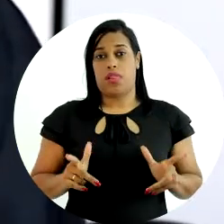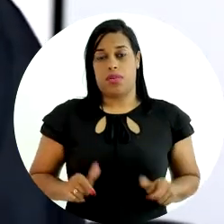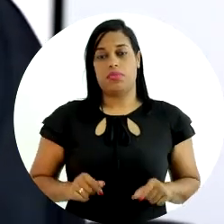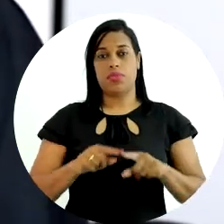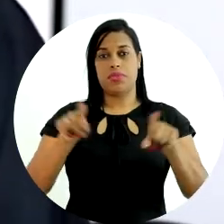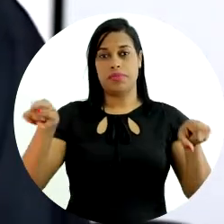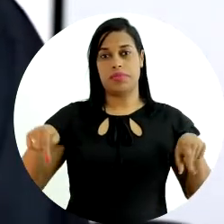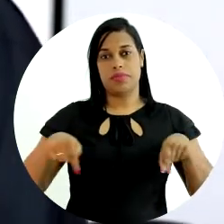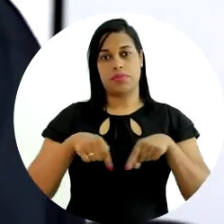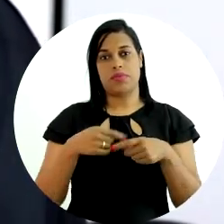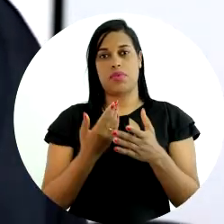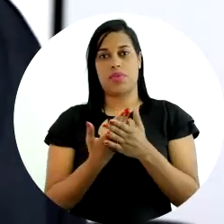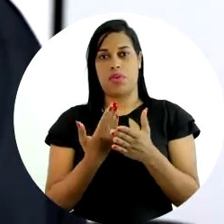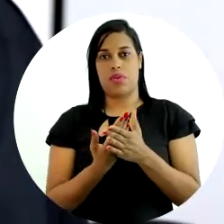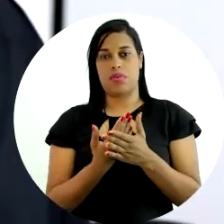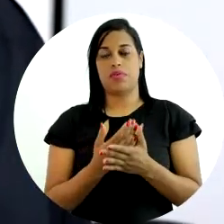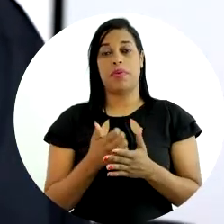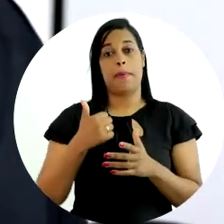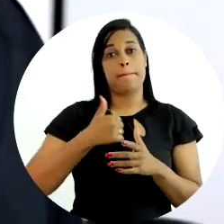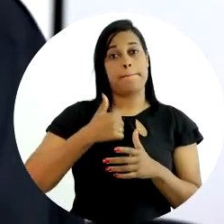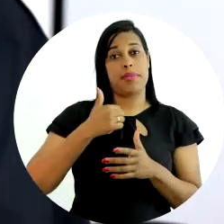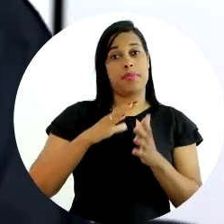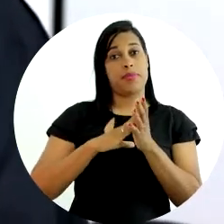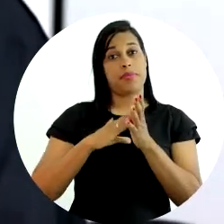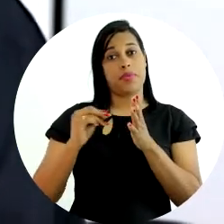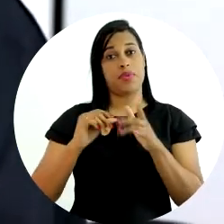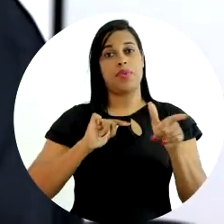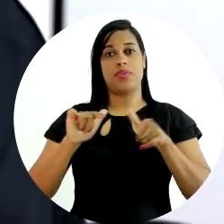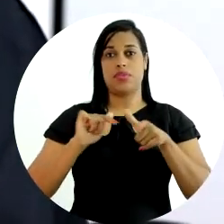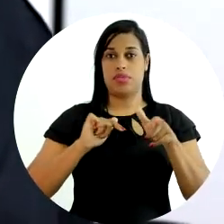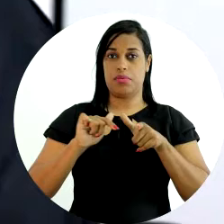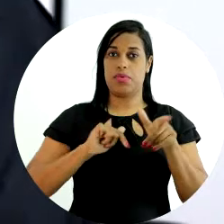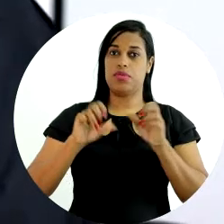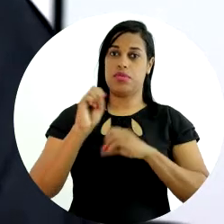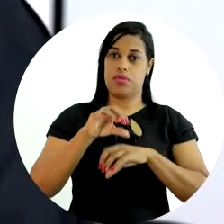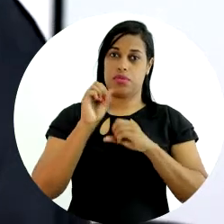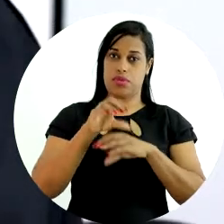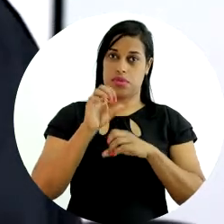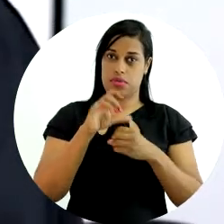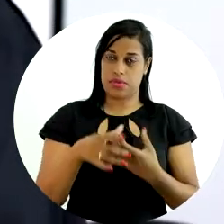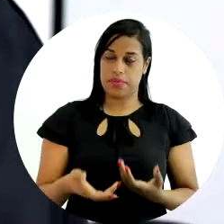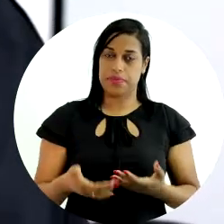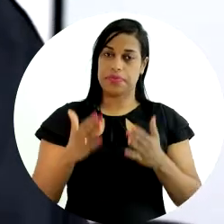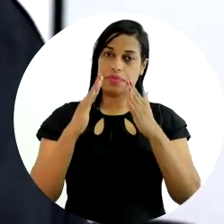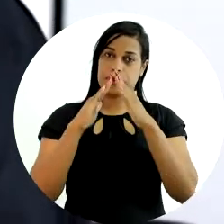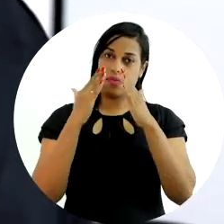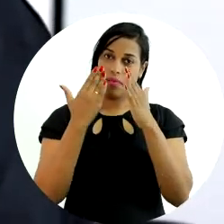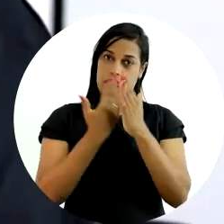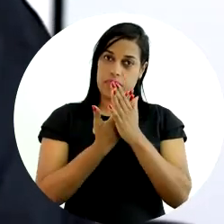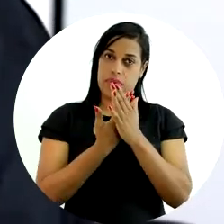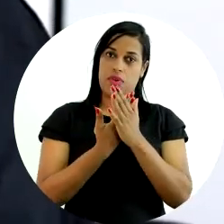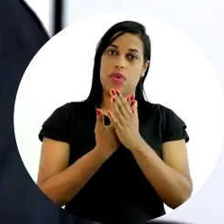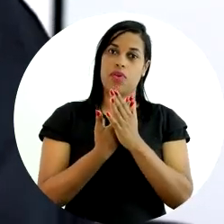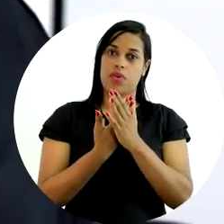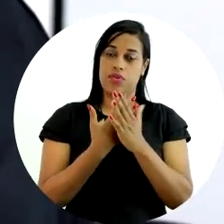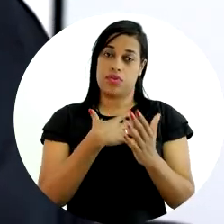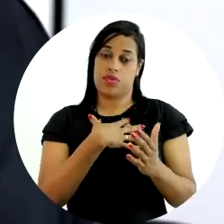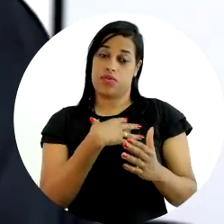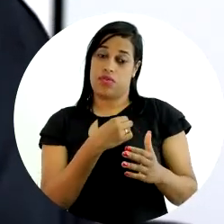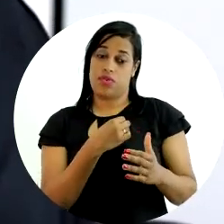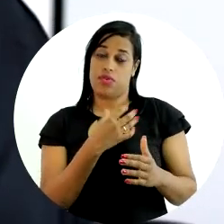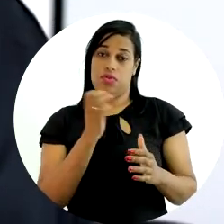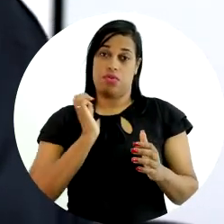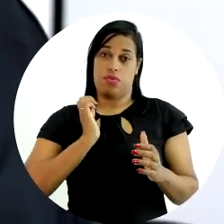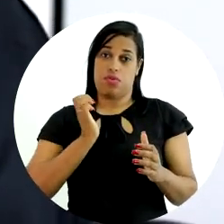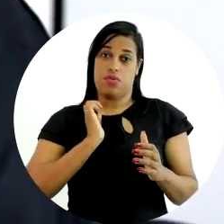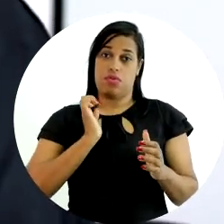da limpeza das salas de aula. Esse foi um primeiro modelo de trabalhador da educação que surgiu. E nas escolas que eram